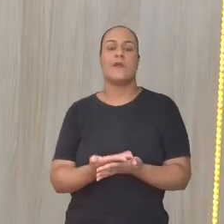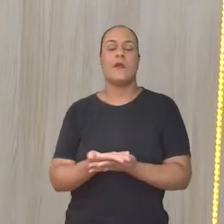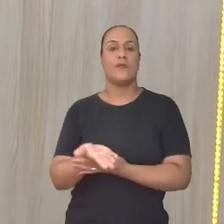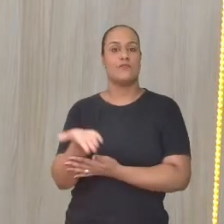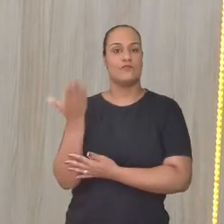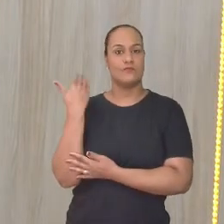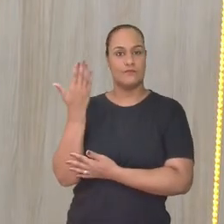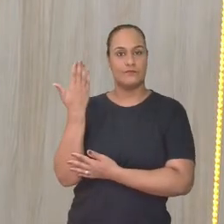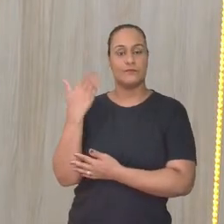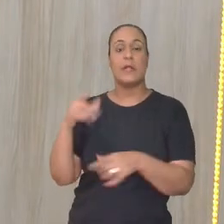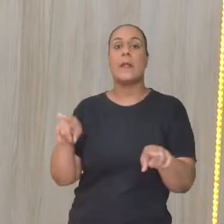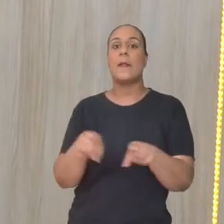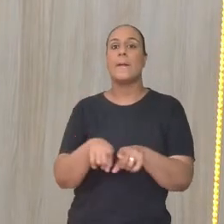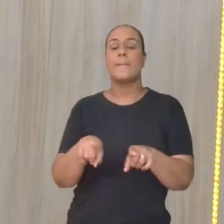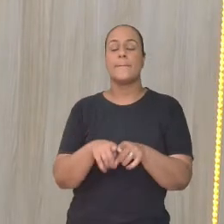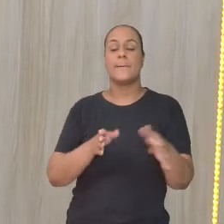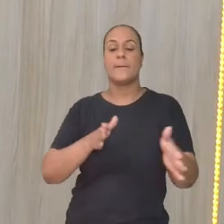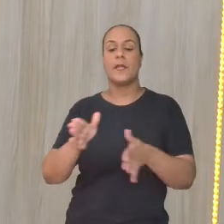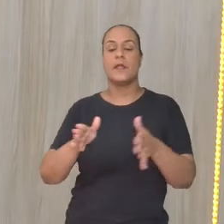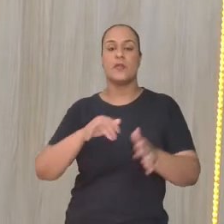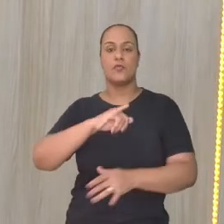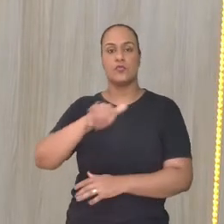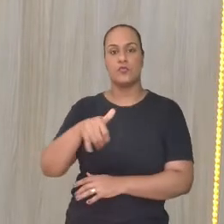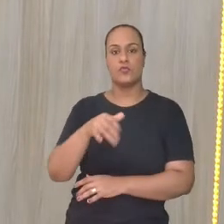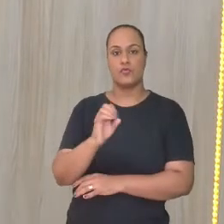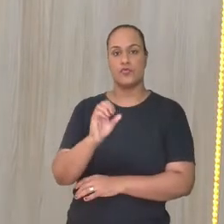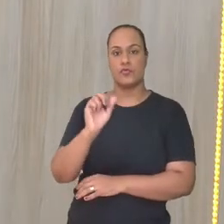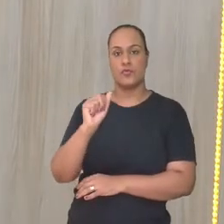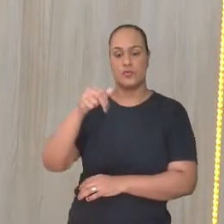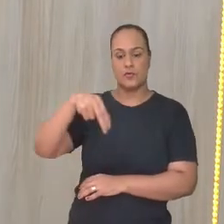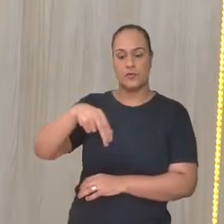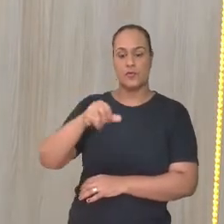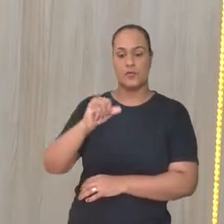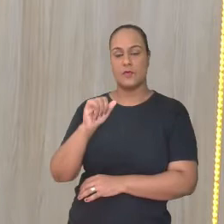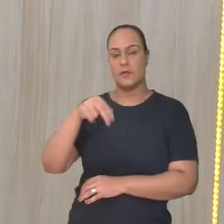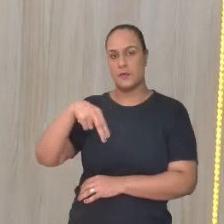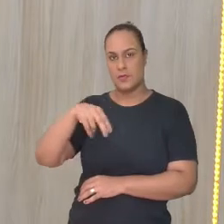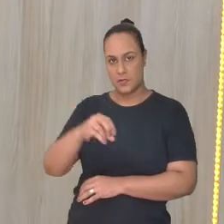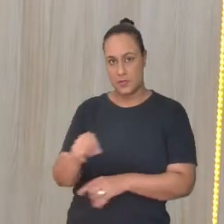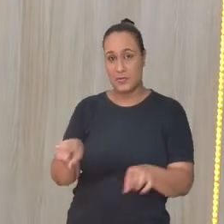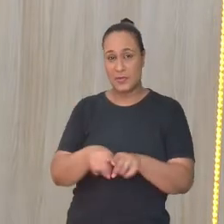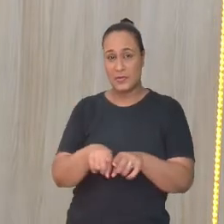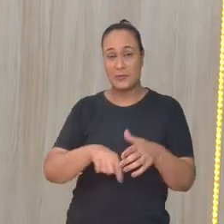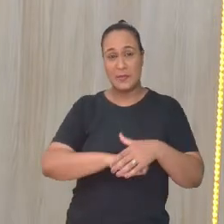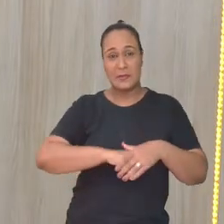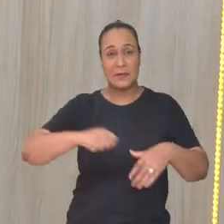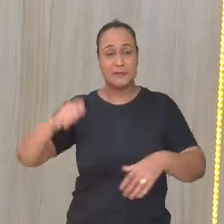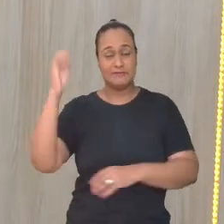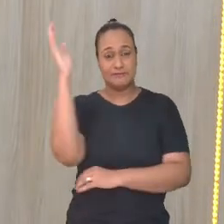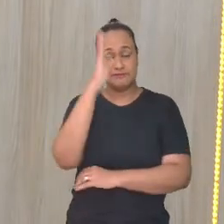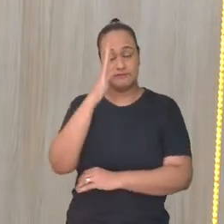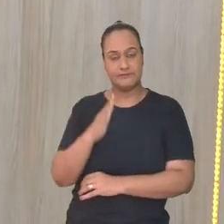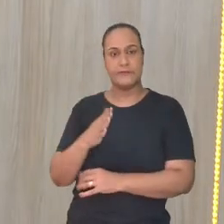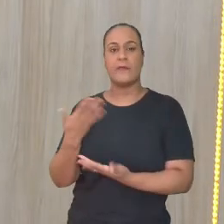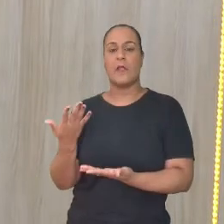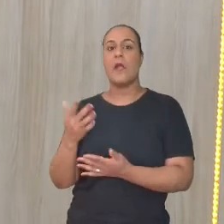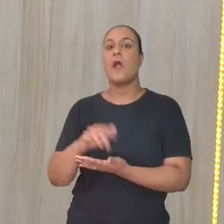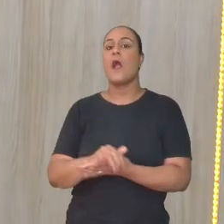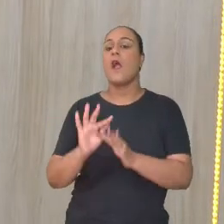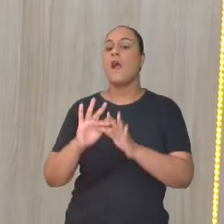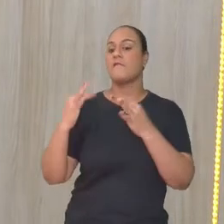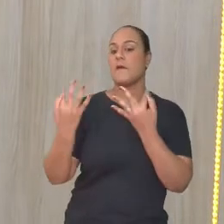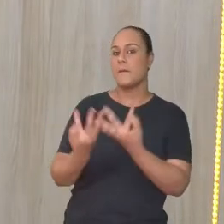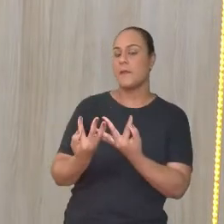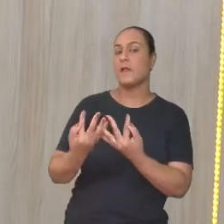a independência do Brasil, né? A gente vai entender todo o processo ali dessa chegada da família real,